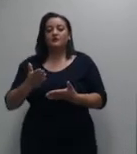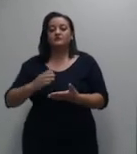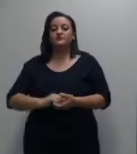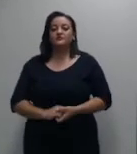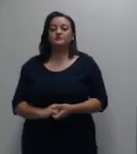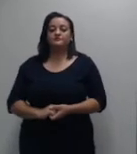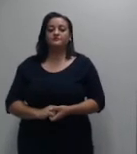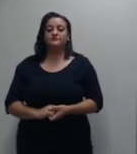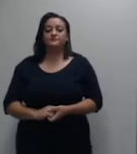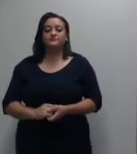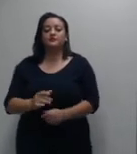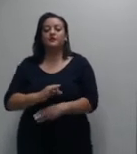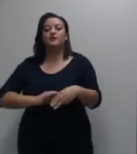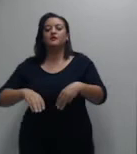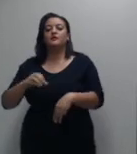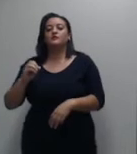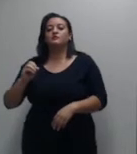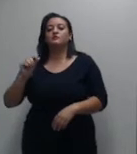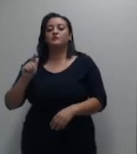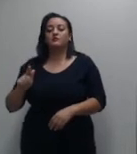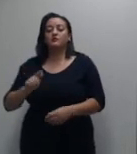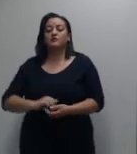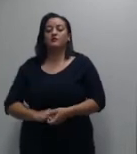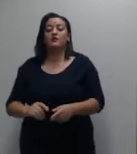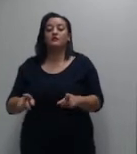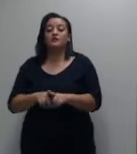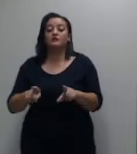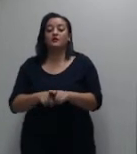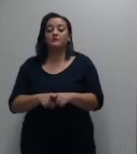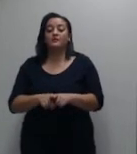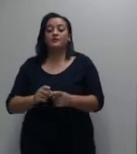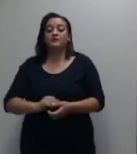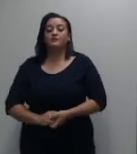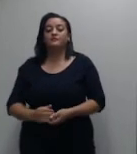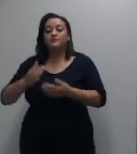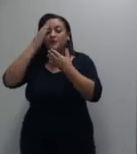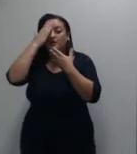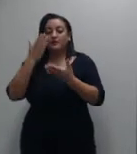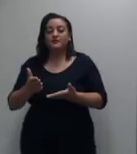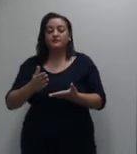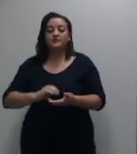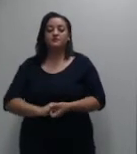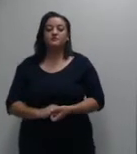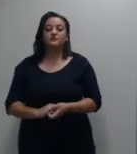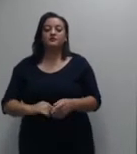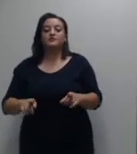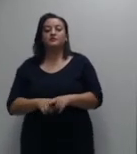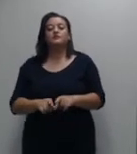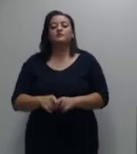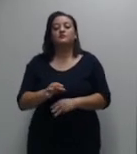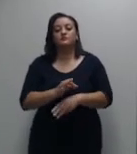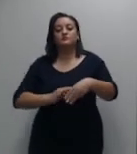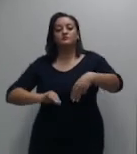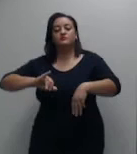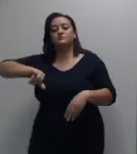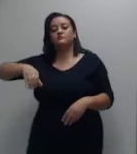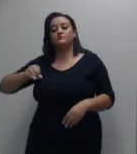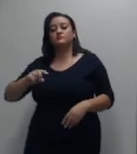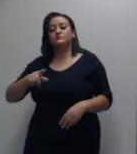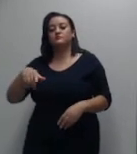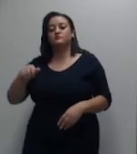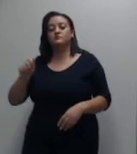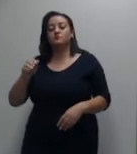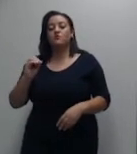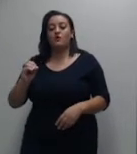início ao Fernando e também agradeço tanto me deixou a chave com o ministro Herman Benjamin